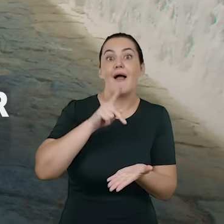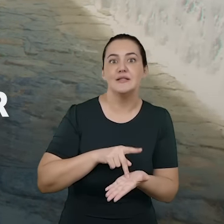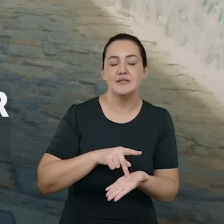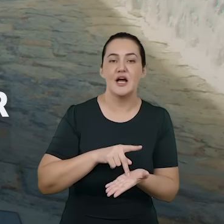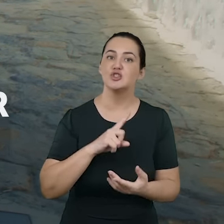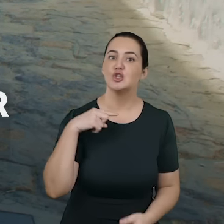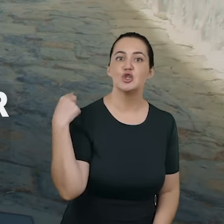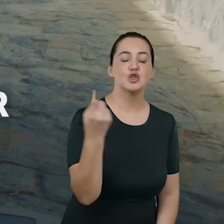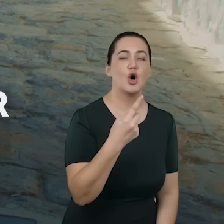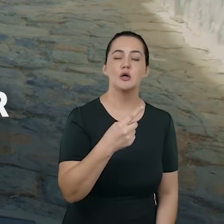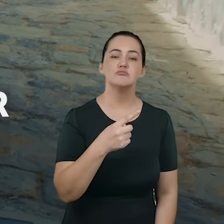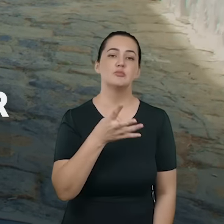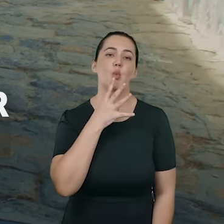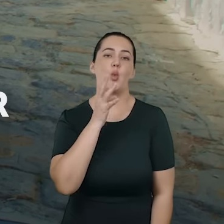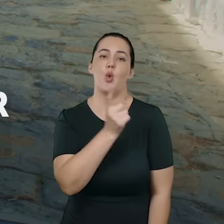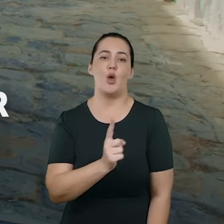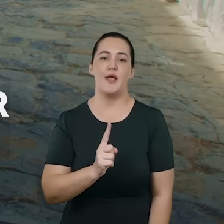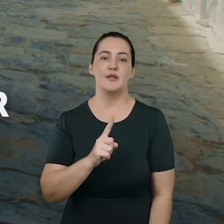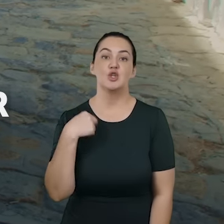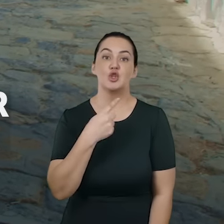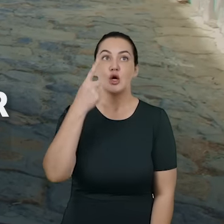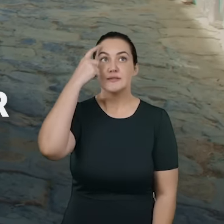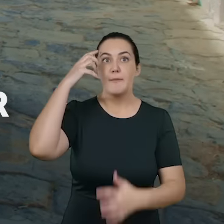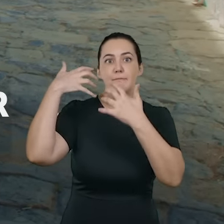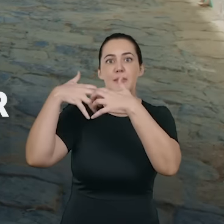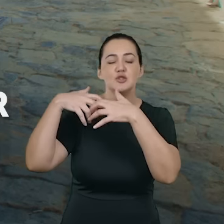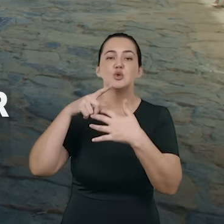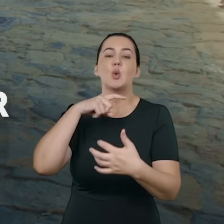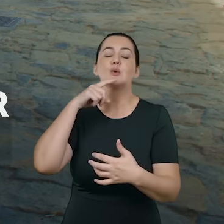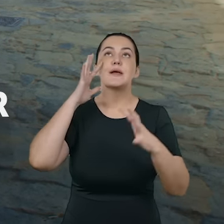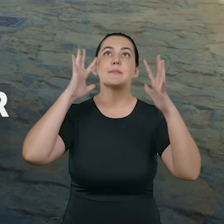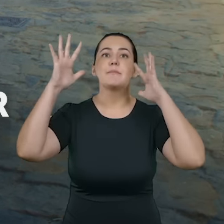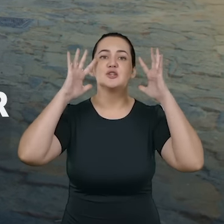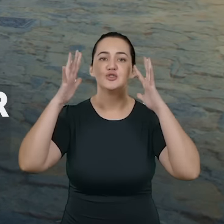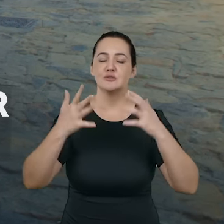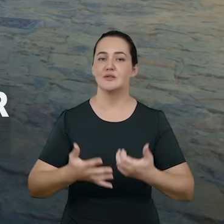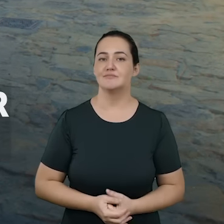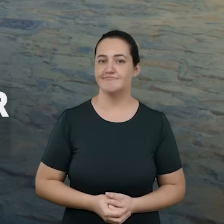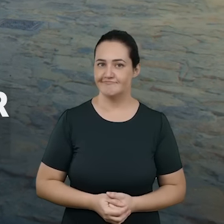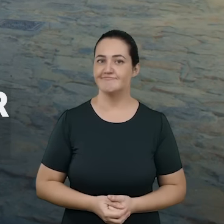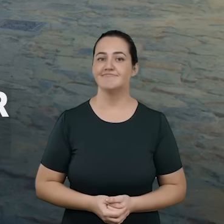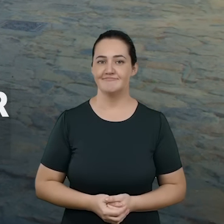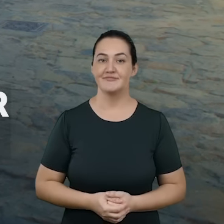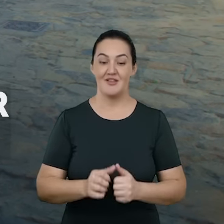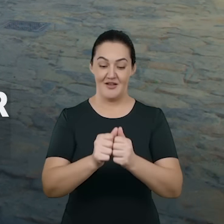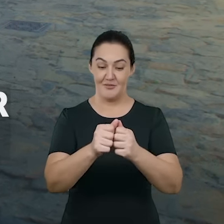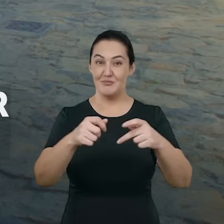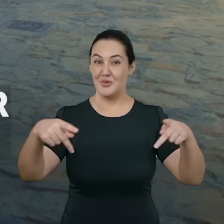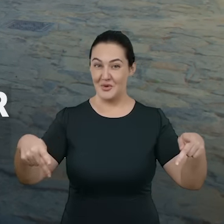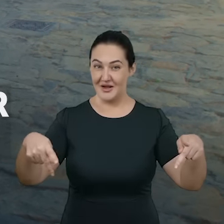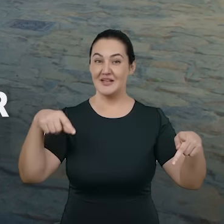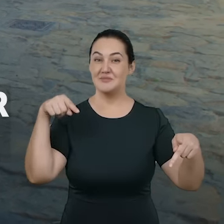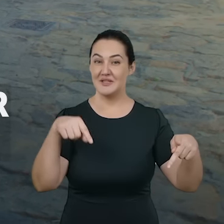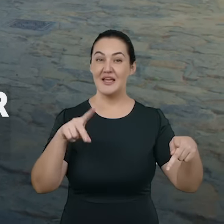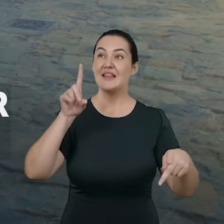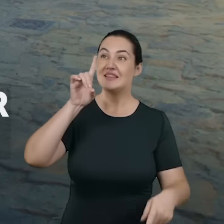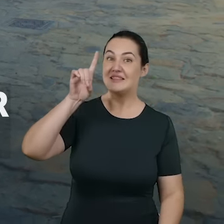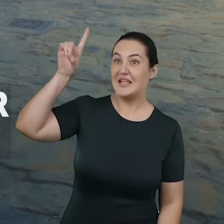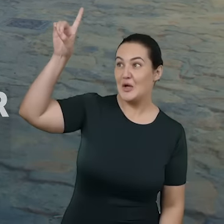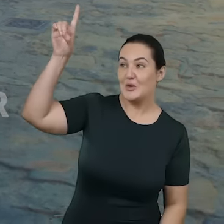ainda maravilhosas que a nossa mente nem consegue alcançar. O Apocalipse é Deus